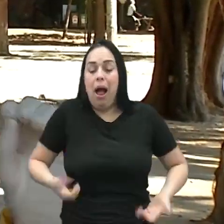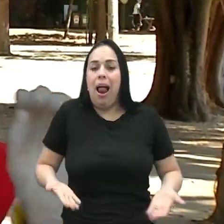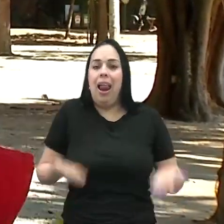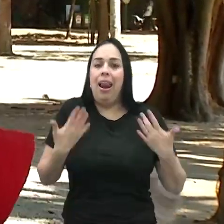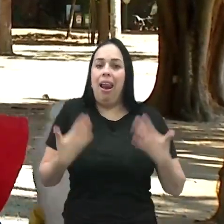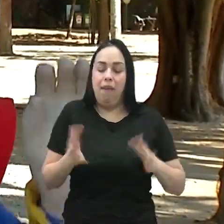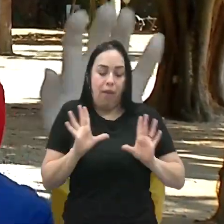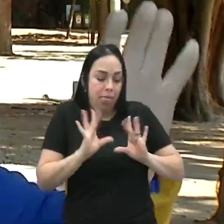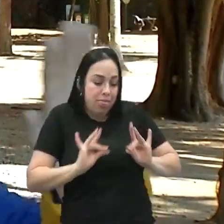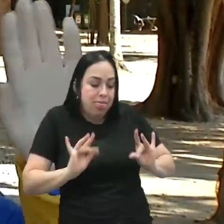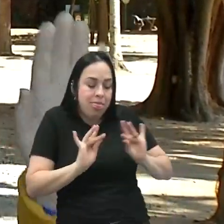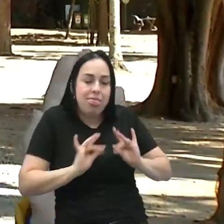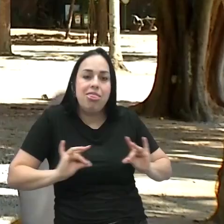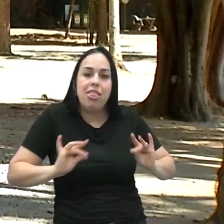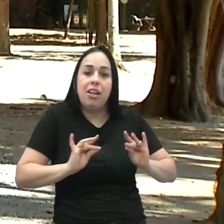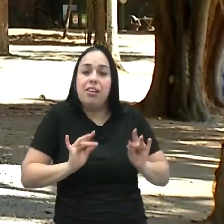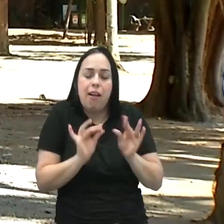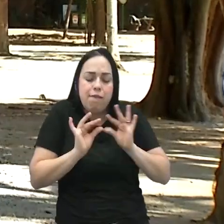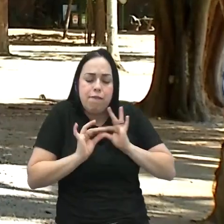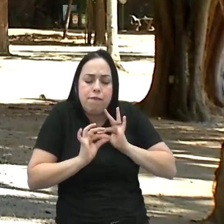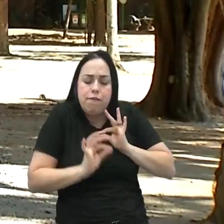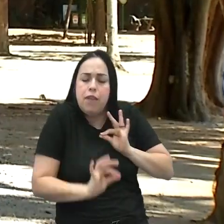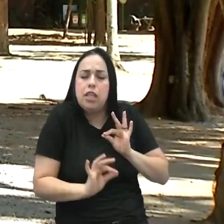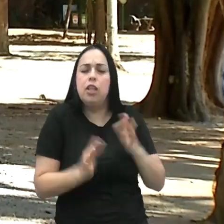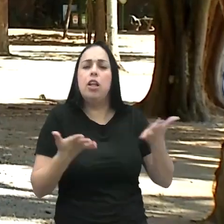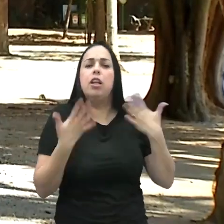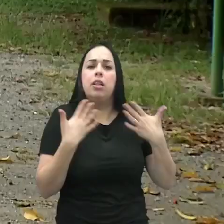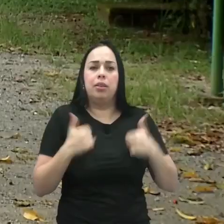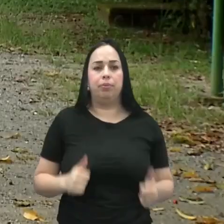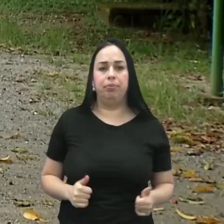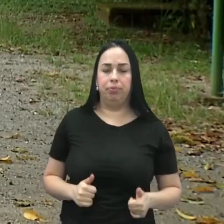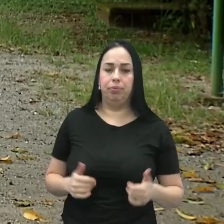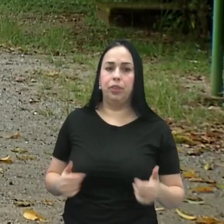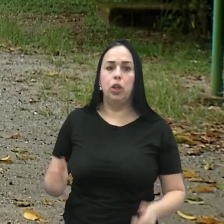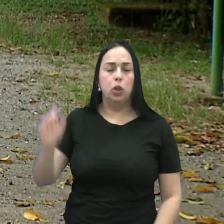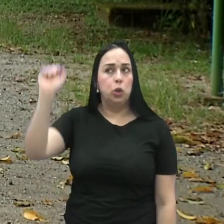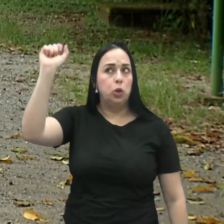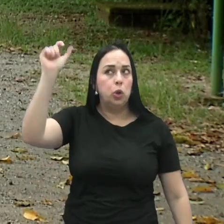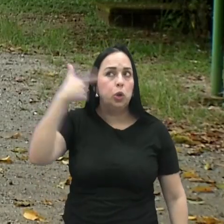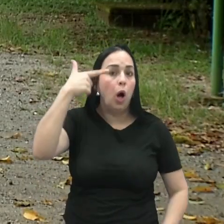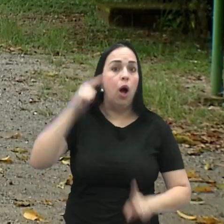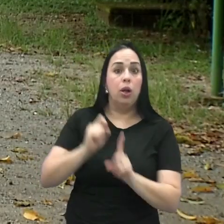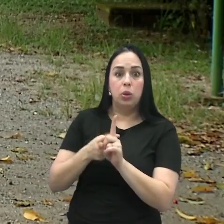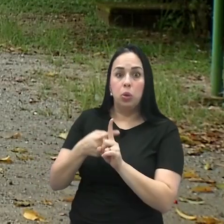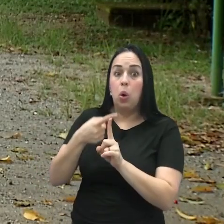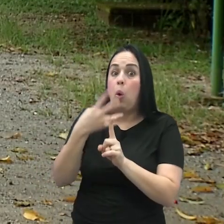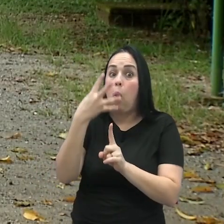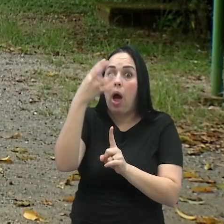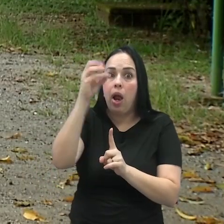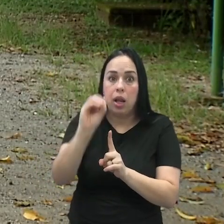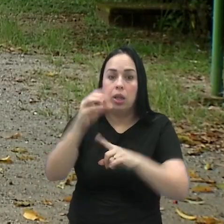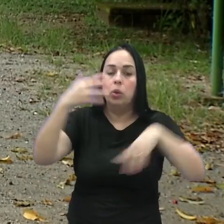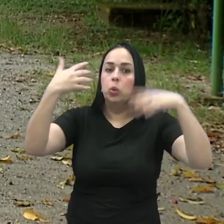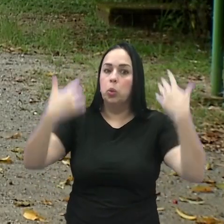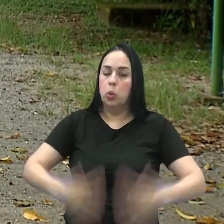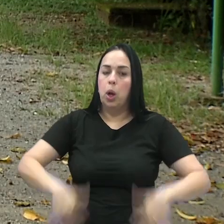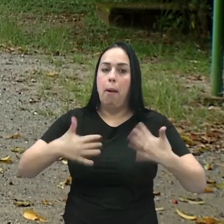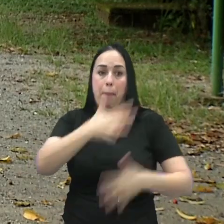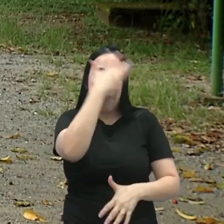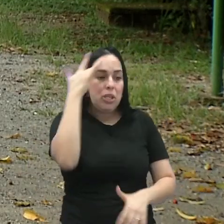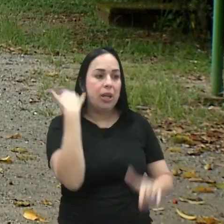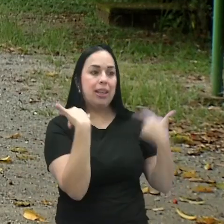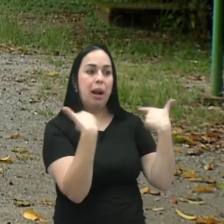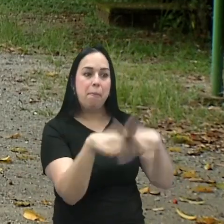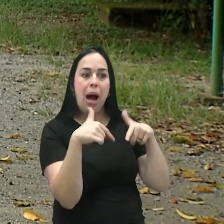Então, tecidos, né, adaptados que sejam mais finos, mais fresquinhos. No sol forte, a temperatura chega a quase 40 graus. Para